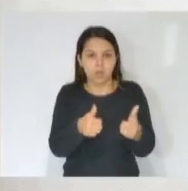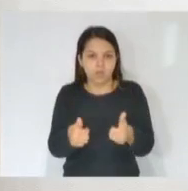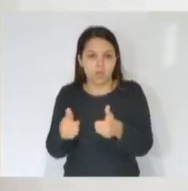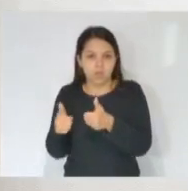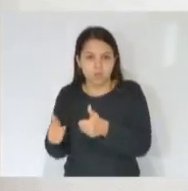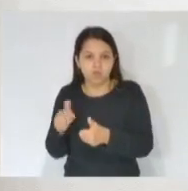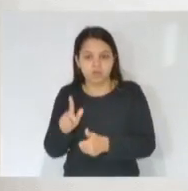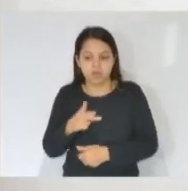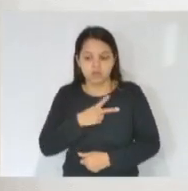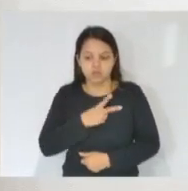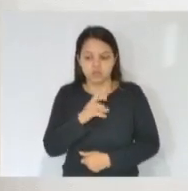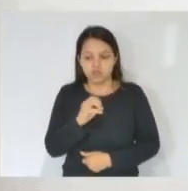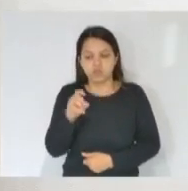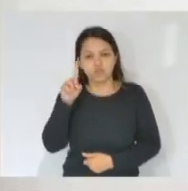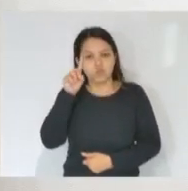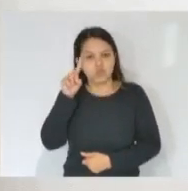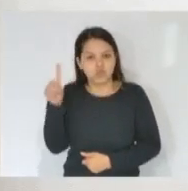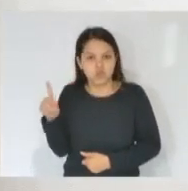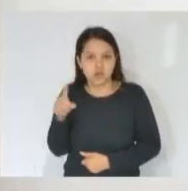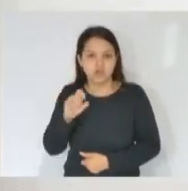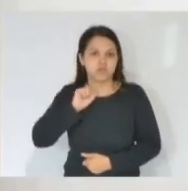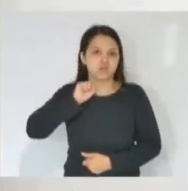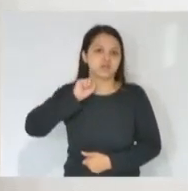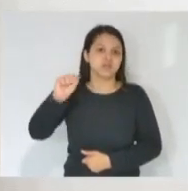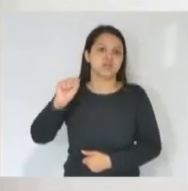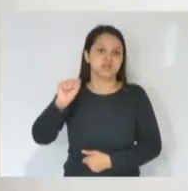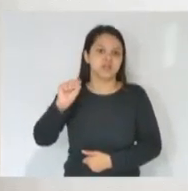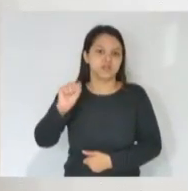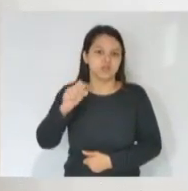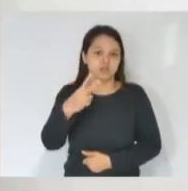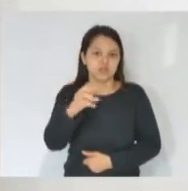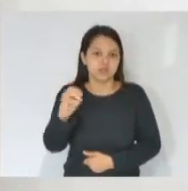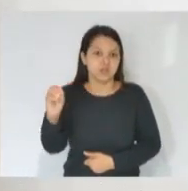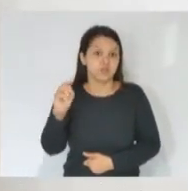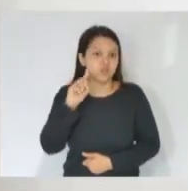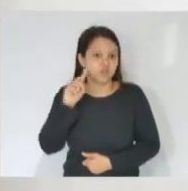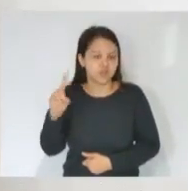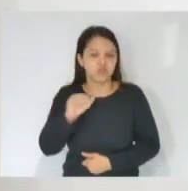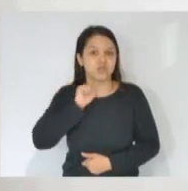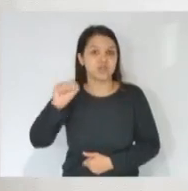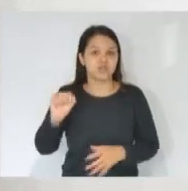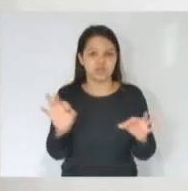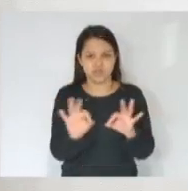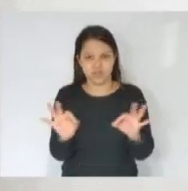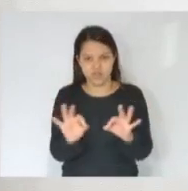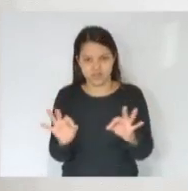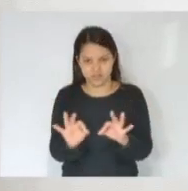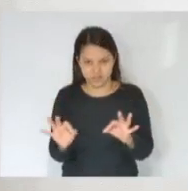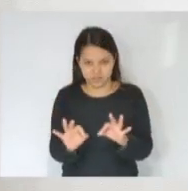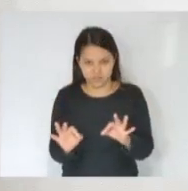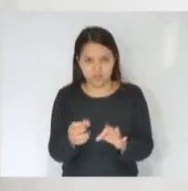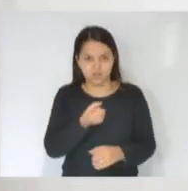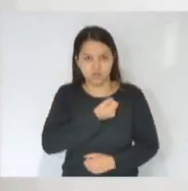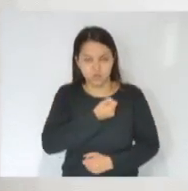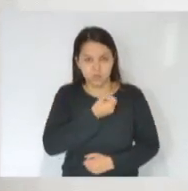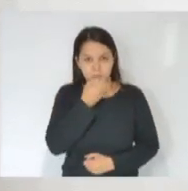200 dias sem um caso de suicídio em Balneário Camboriú. Isso é, de fato, um número